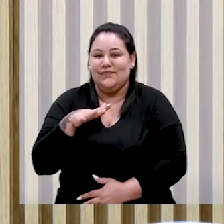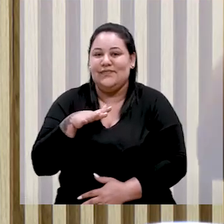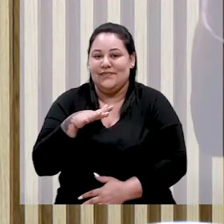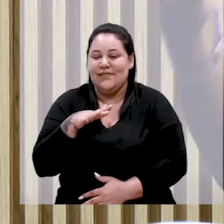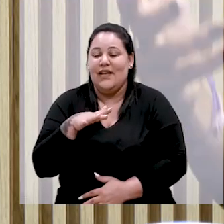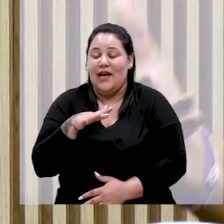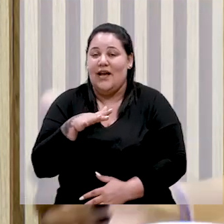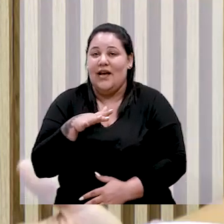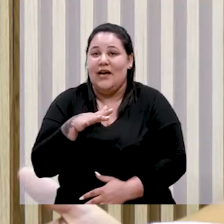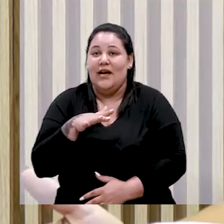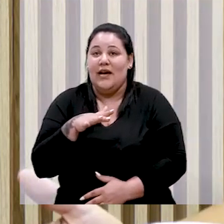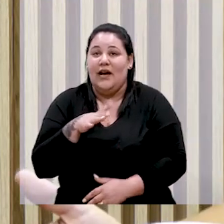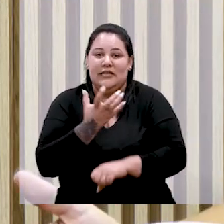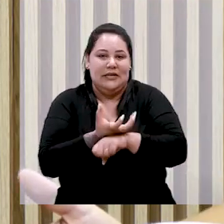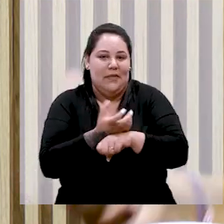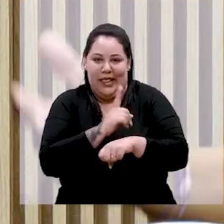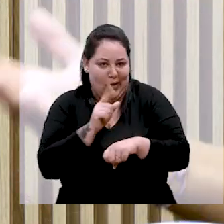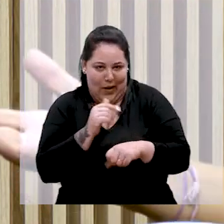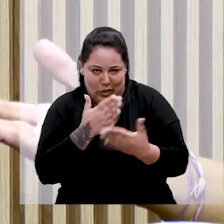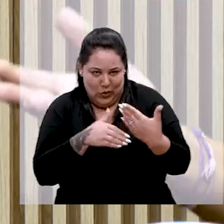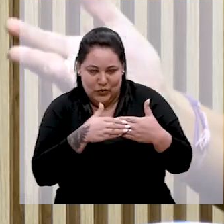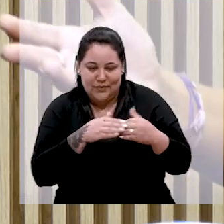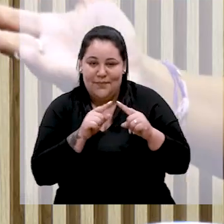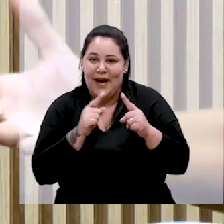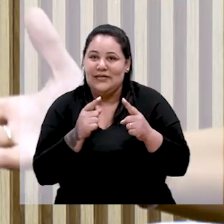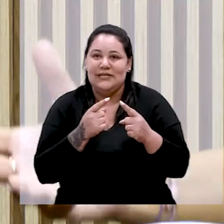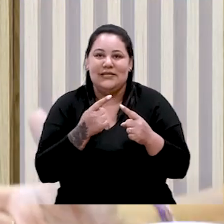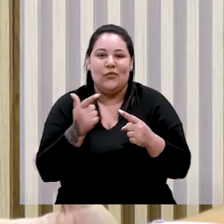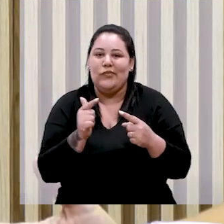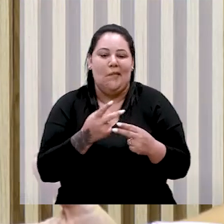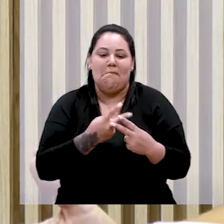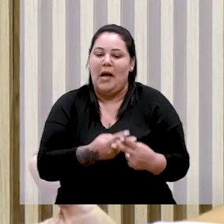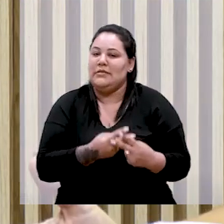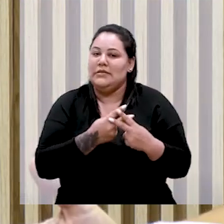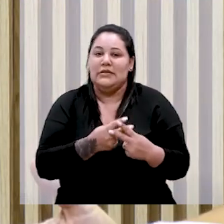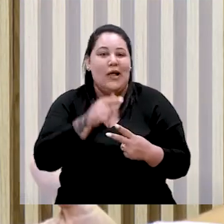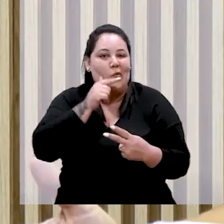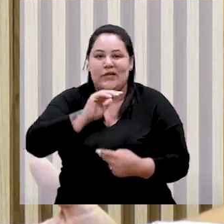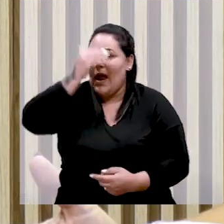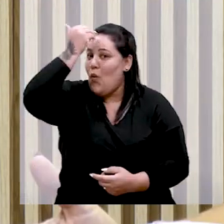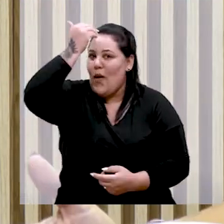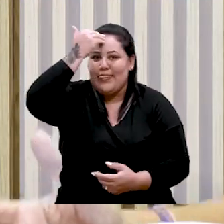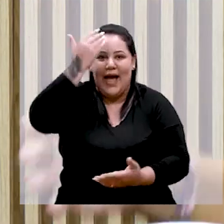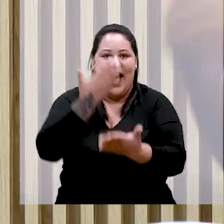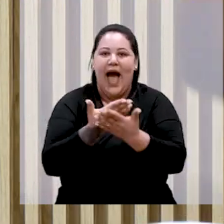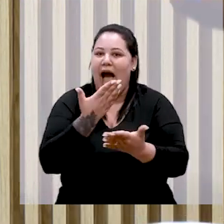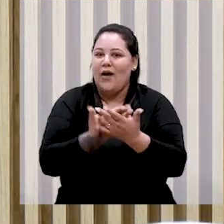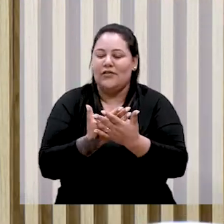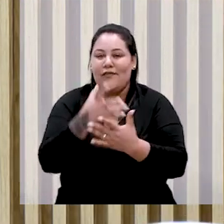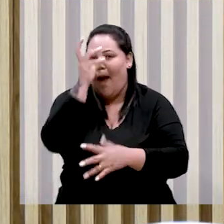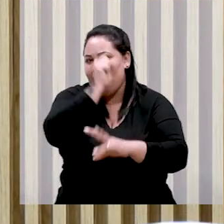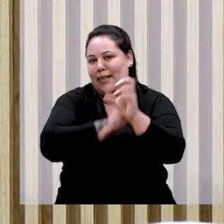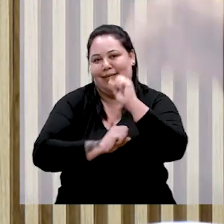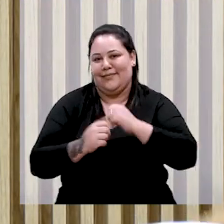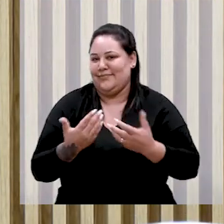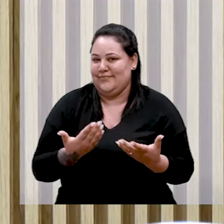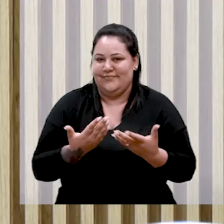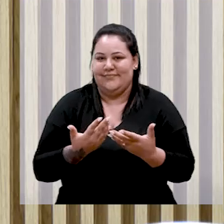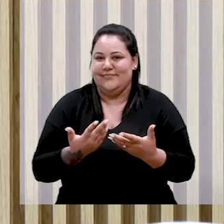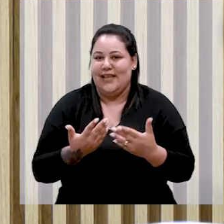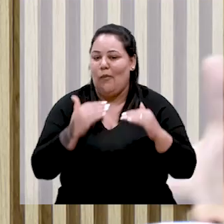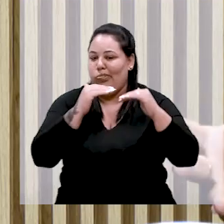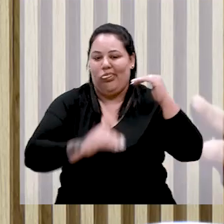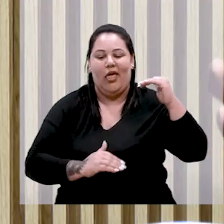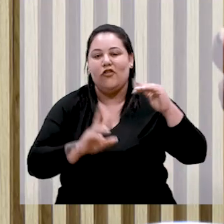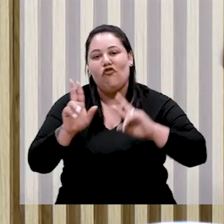às vezes em várias, mas em uma ou outra, e que não tem paciência para aguentar uma sala de aula em que ele vai aprender aquilo tudo, né? Então,